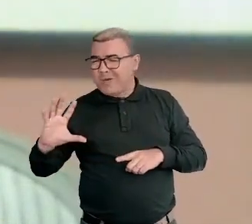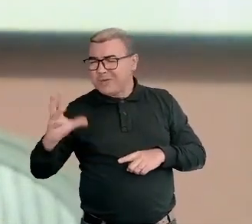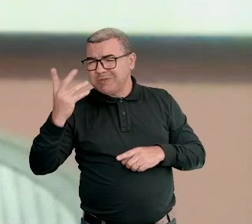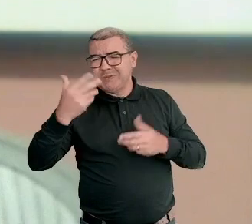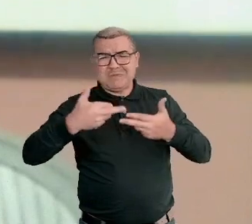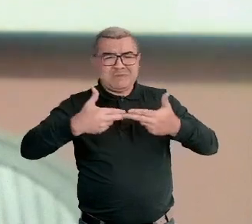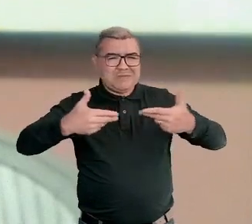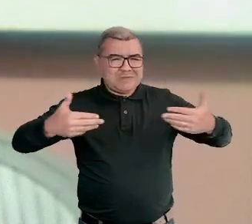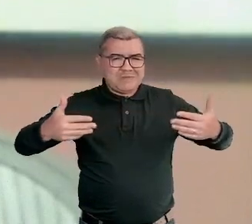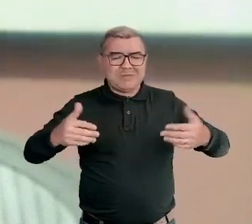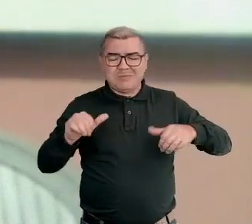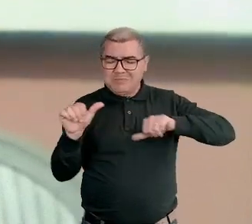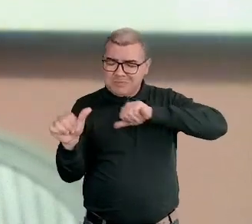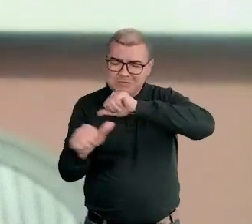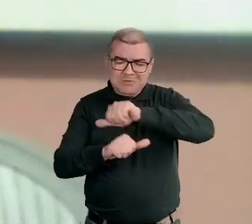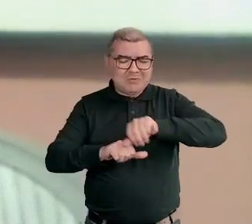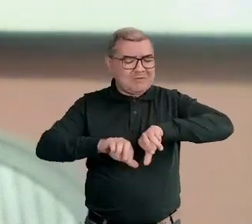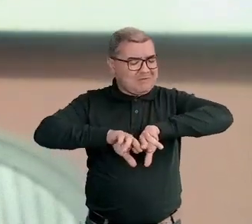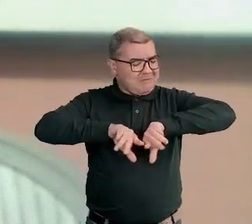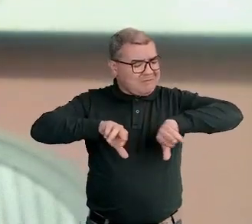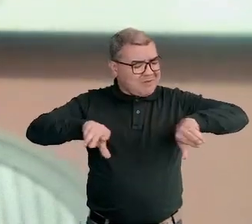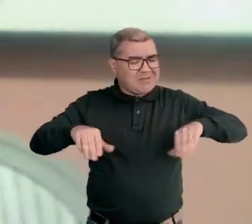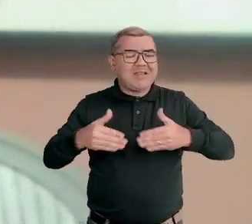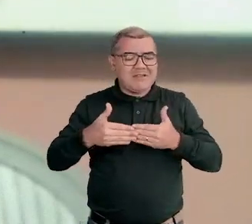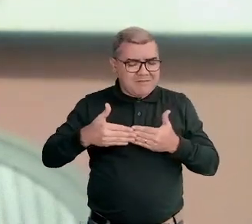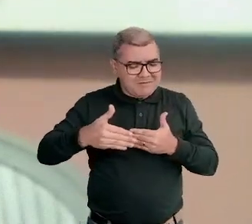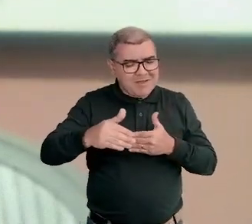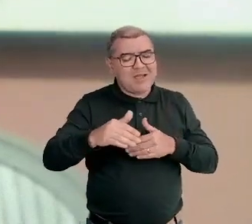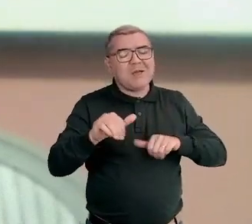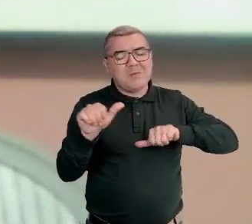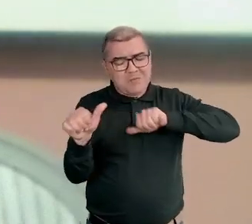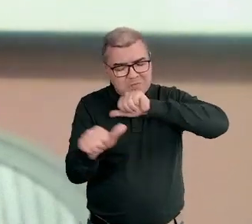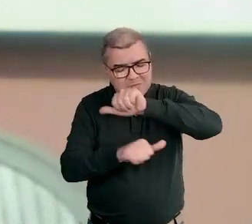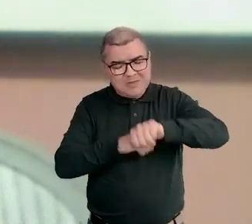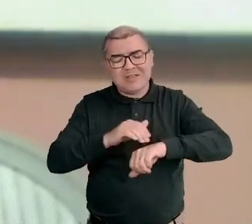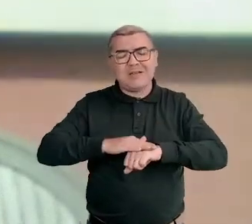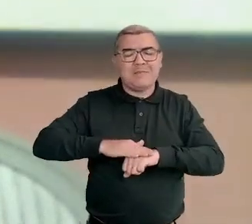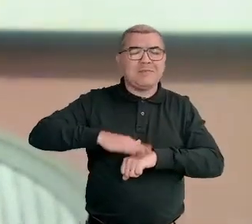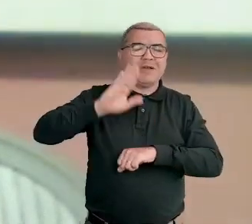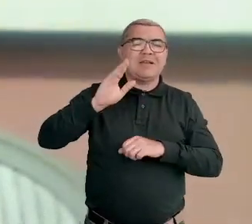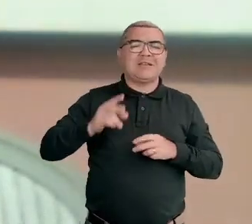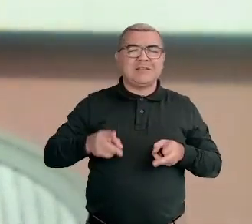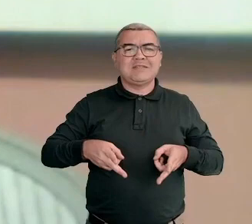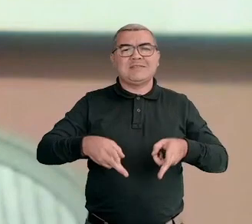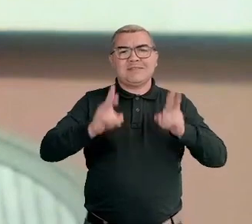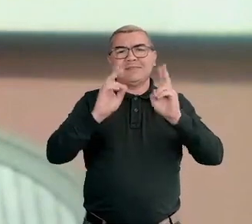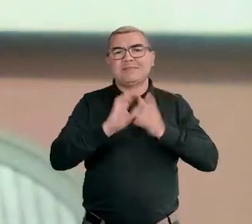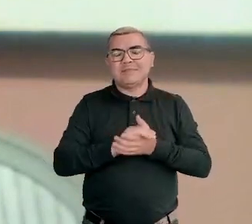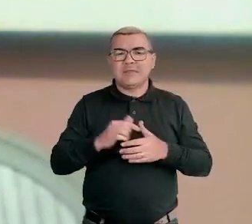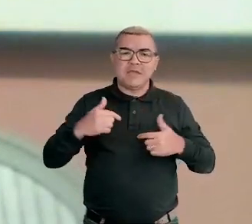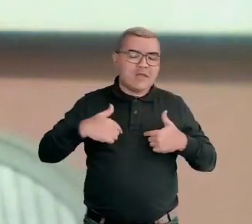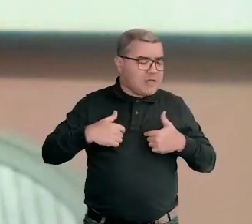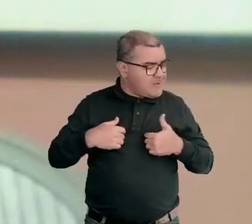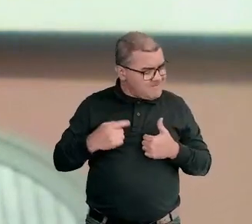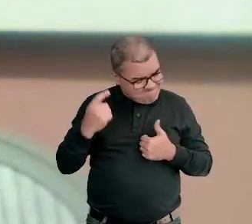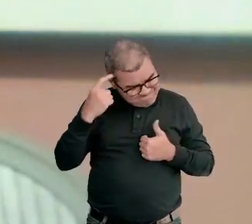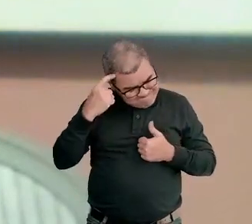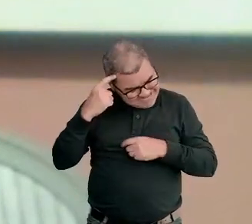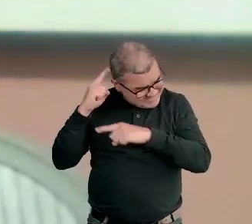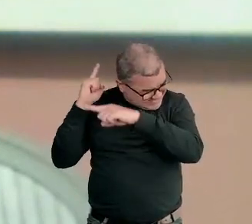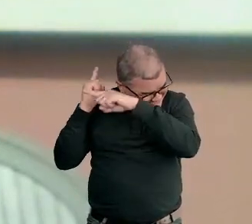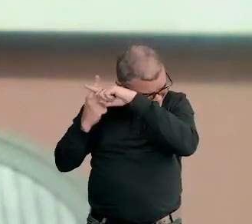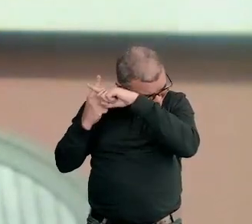coisa mudou e vai mudar no planeta, né? E nas nossas relações. Eu espero, porque eu sou uma otimista